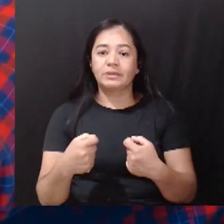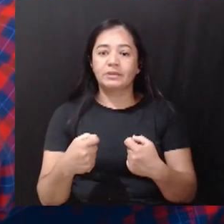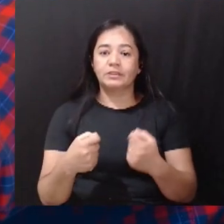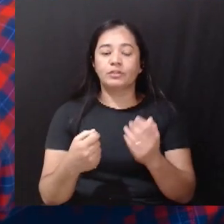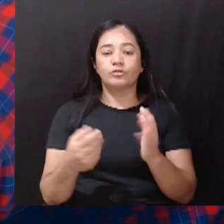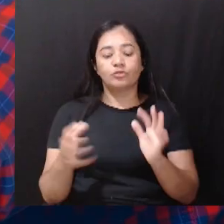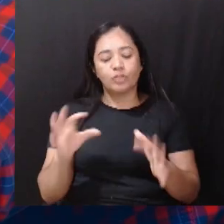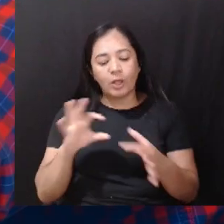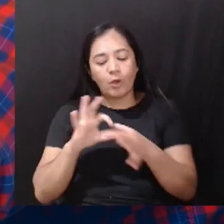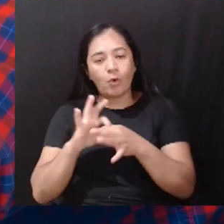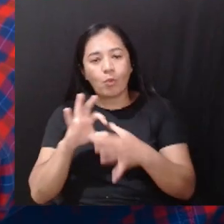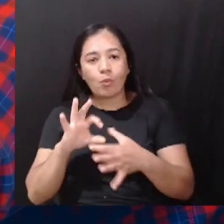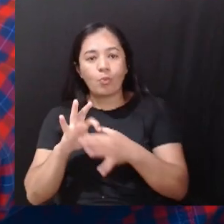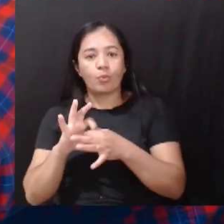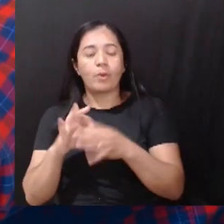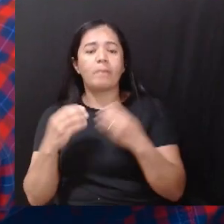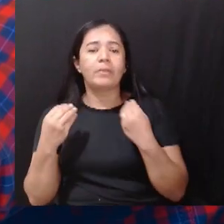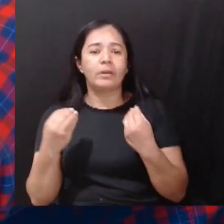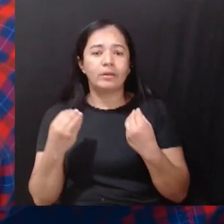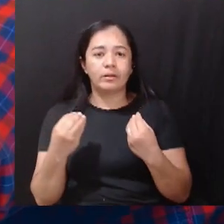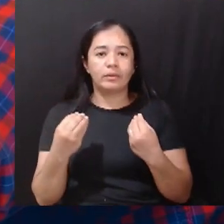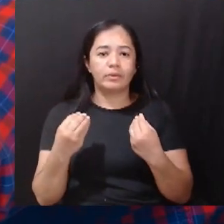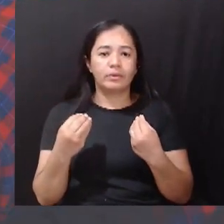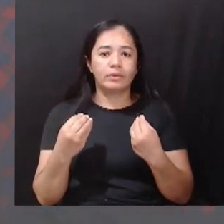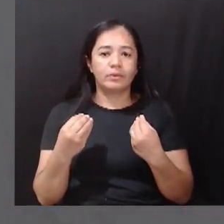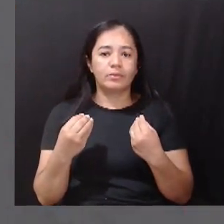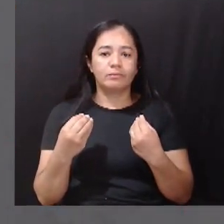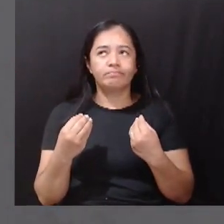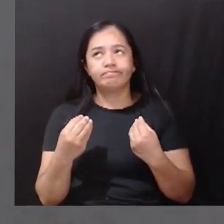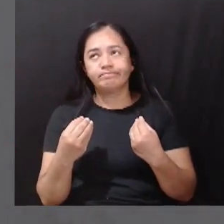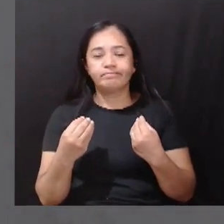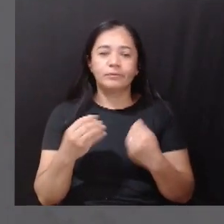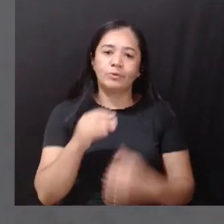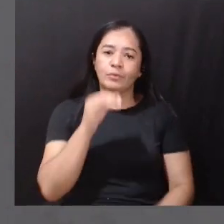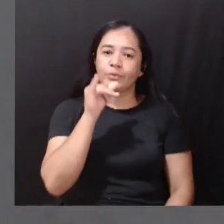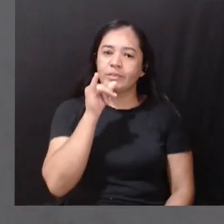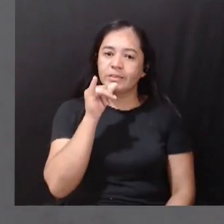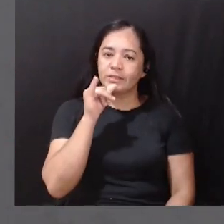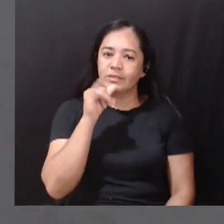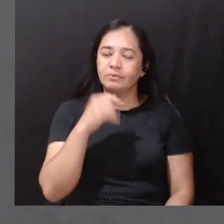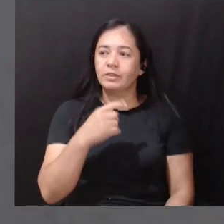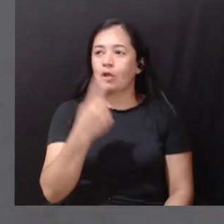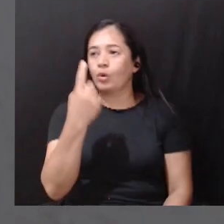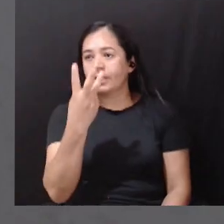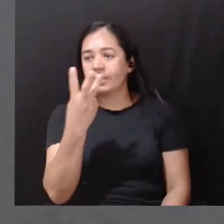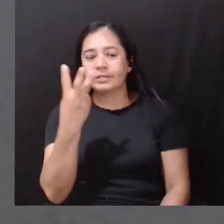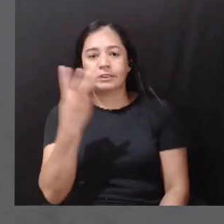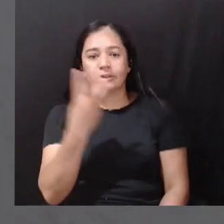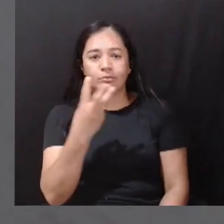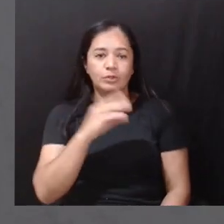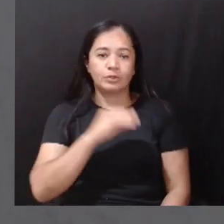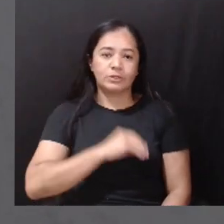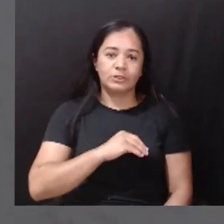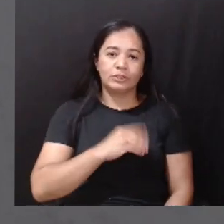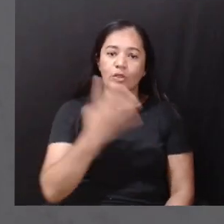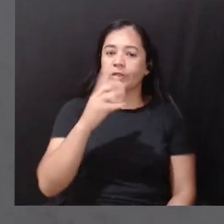isso para quê? Dando um exemplo aqui, eu tenho um 13º de